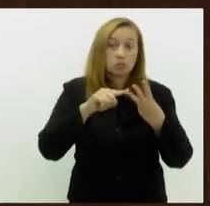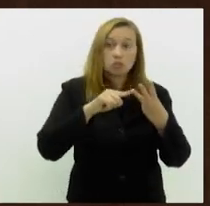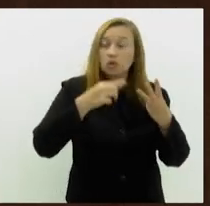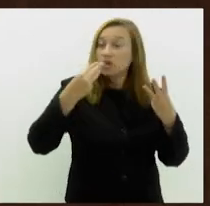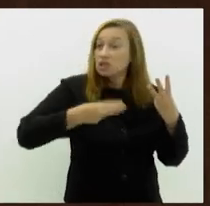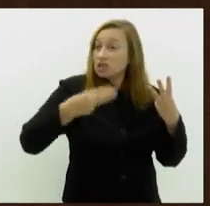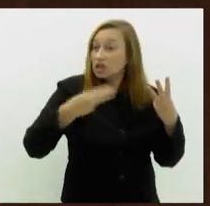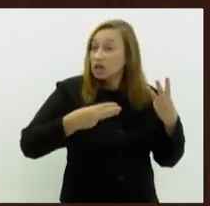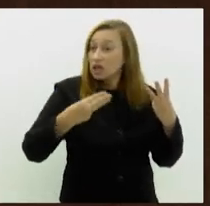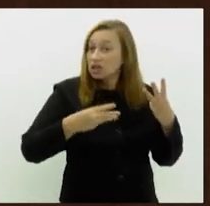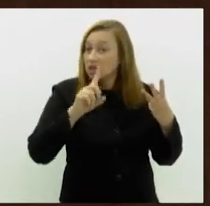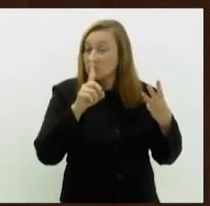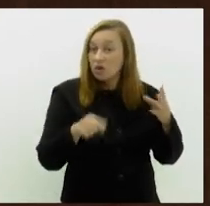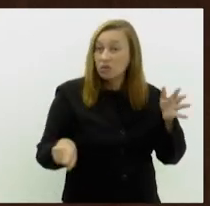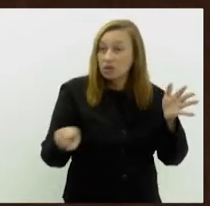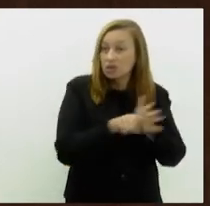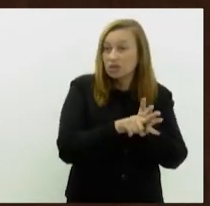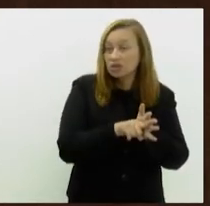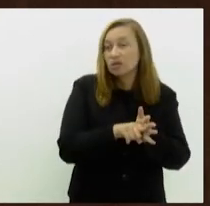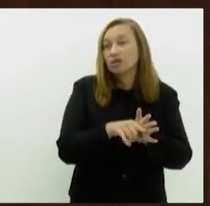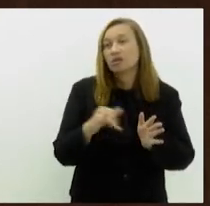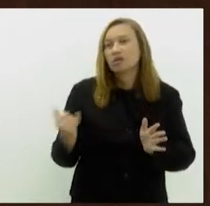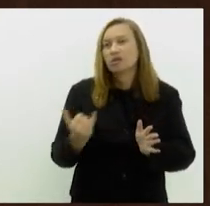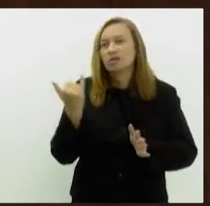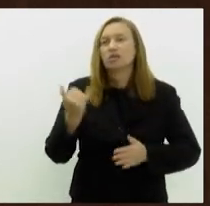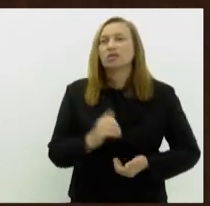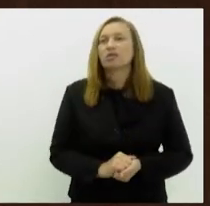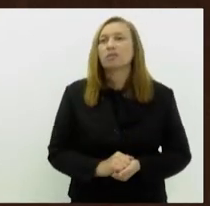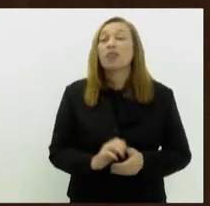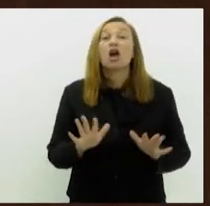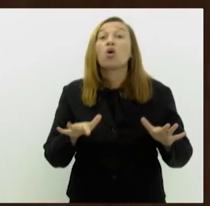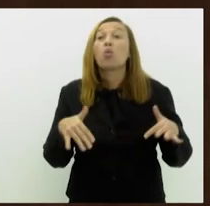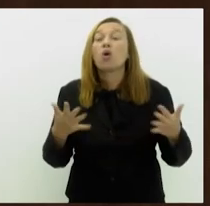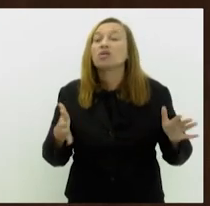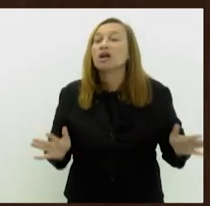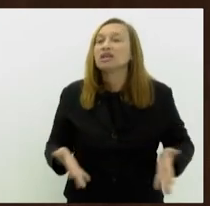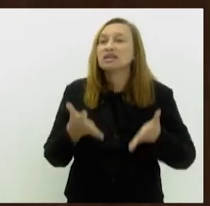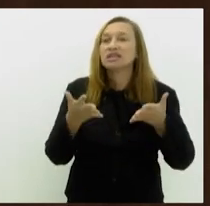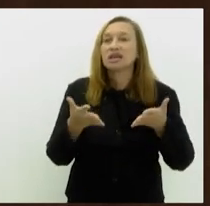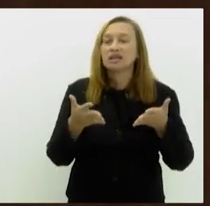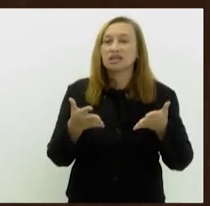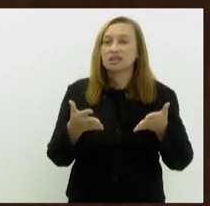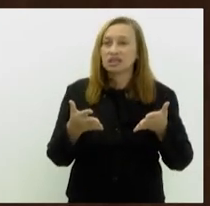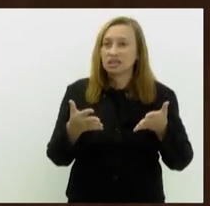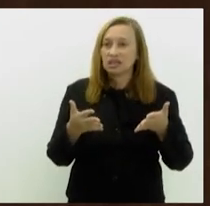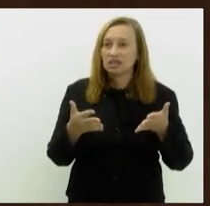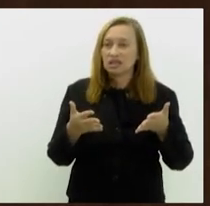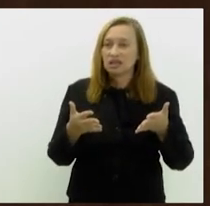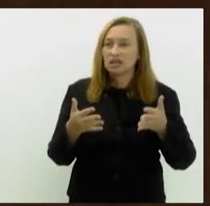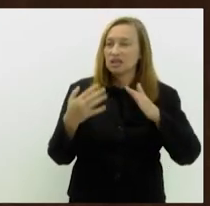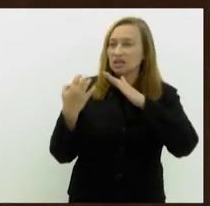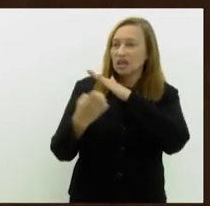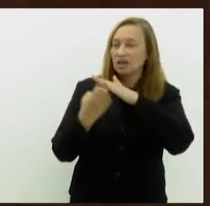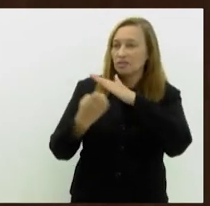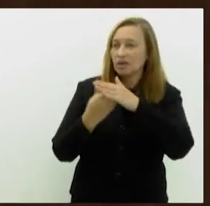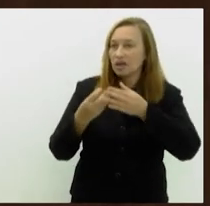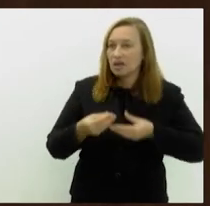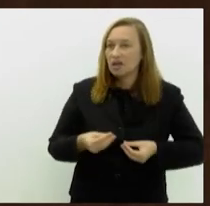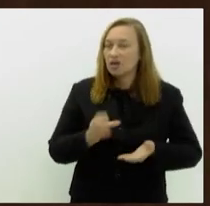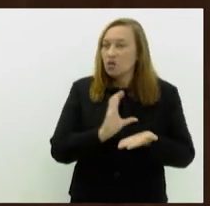não menos importante, quando a iniciativa privada aporta recurso, paga o